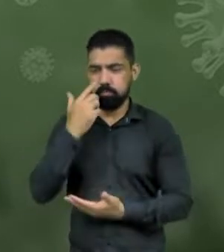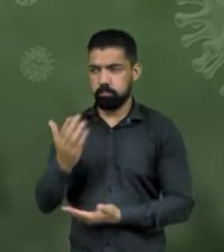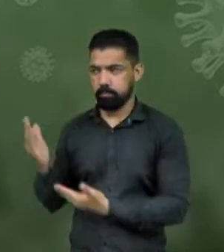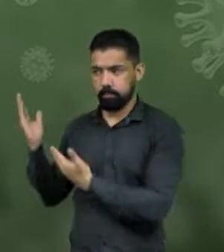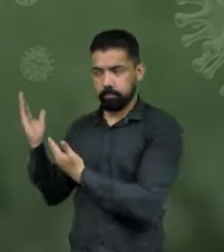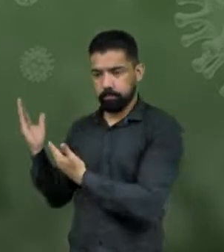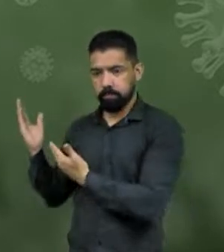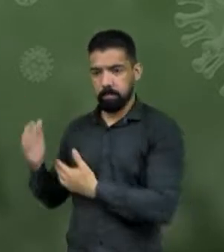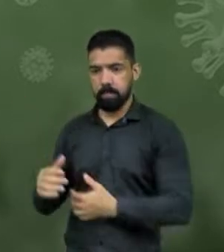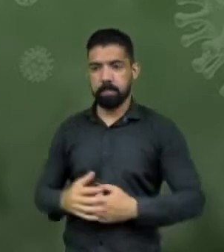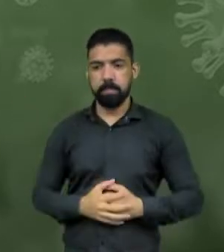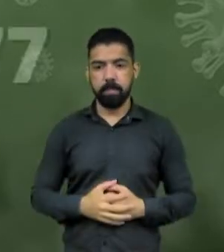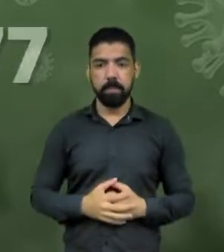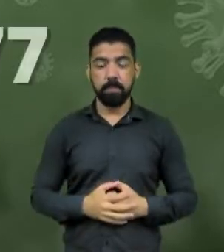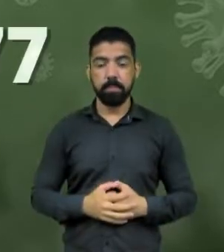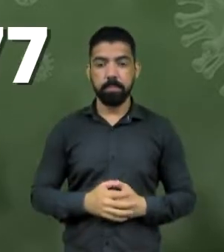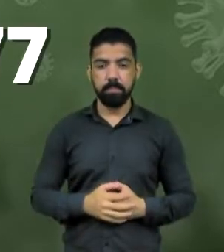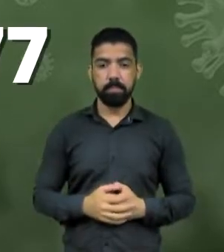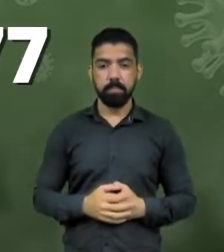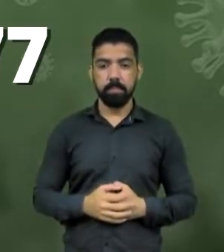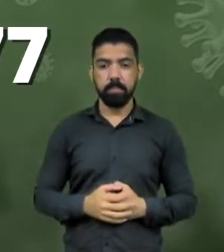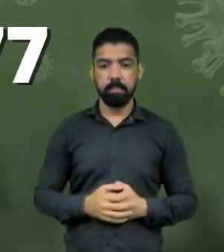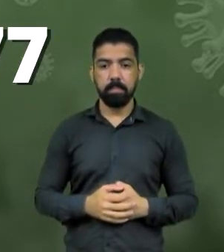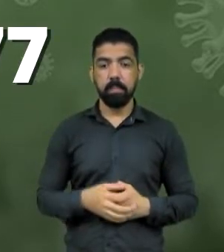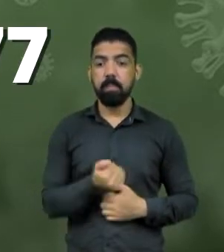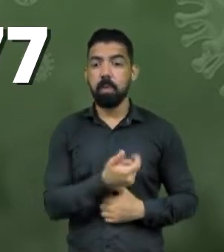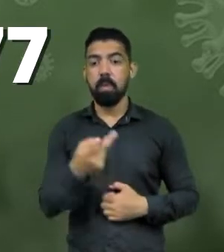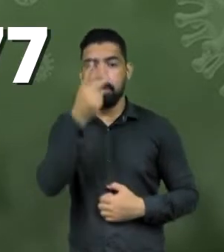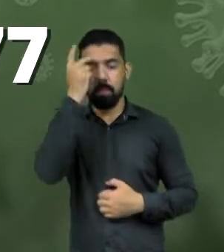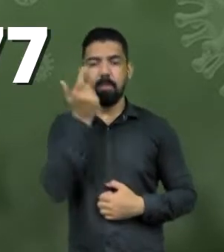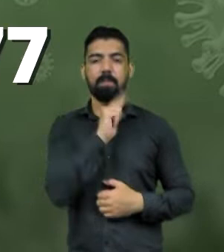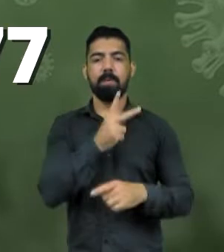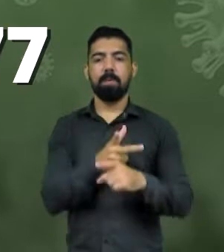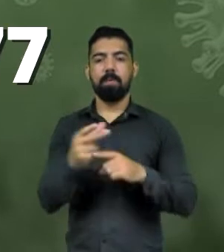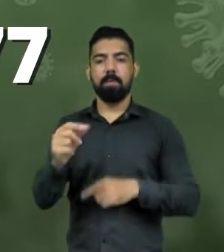1.242.889 casos confirmados no estado e